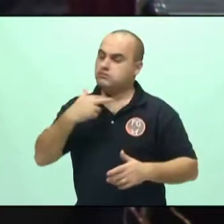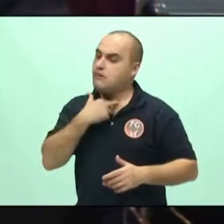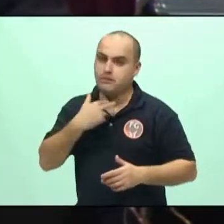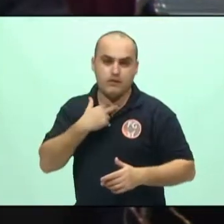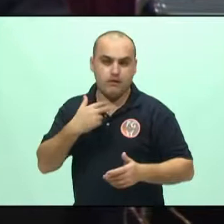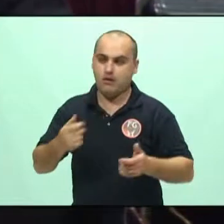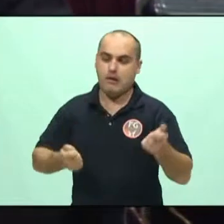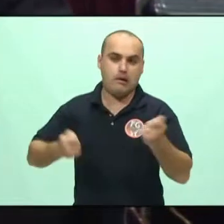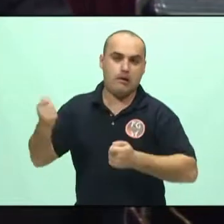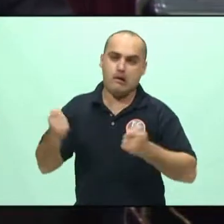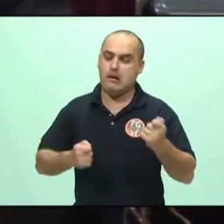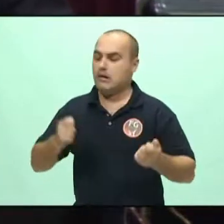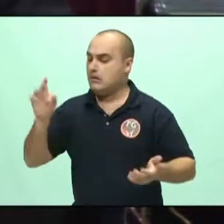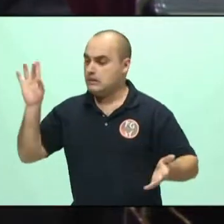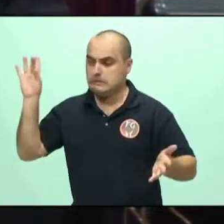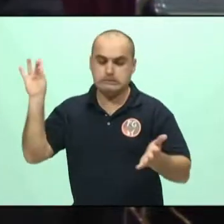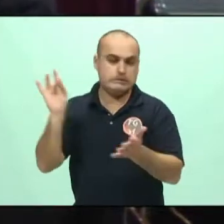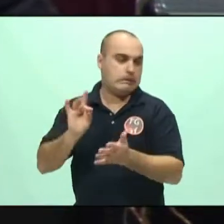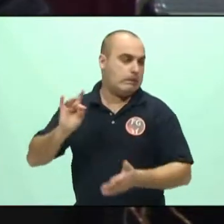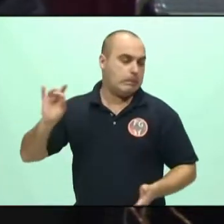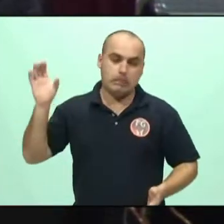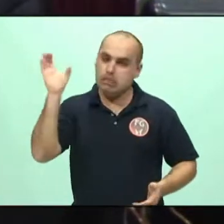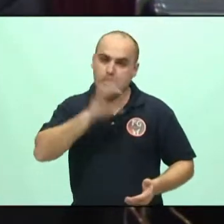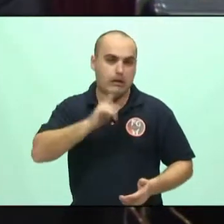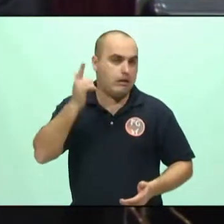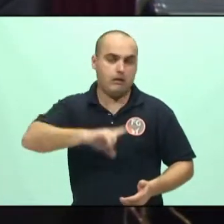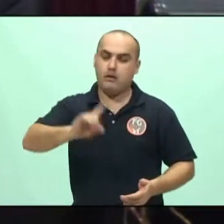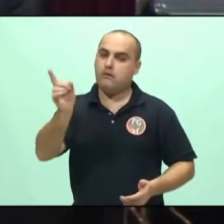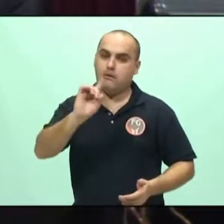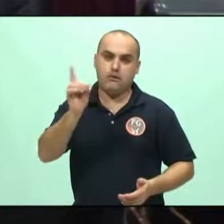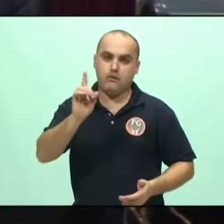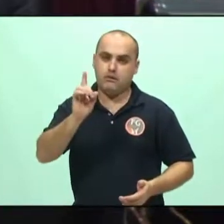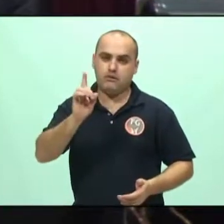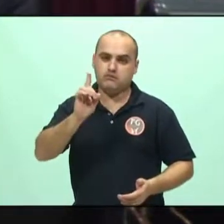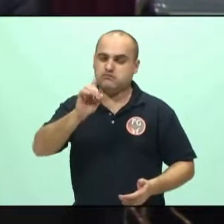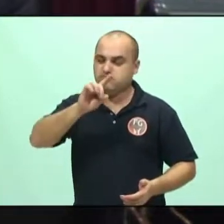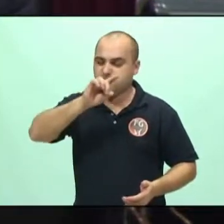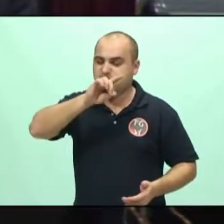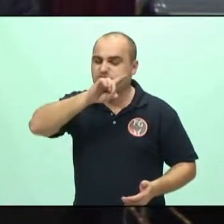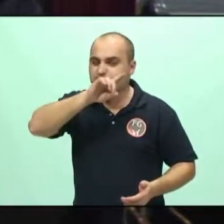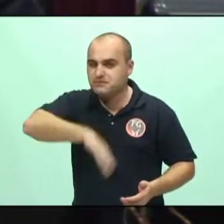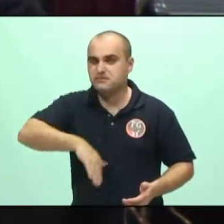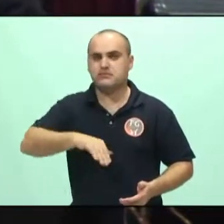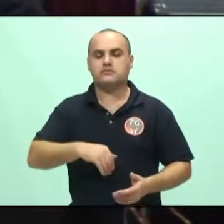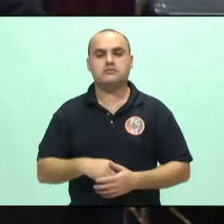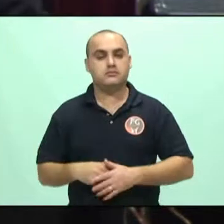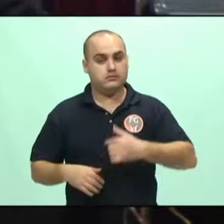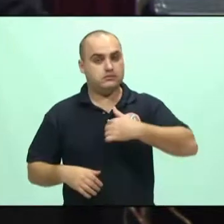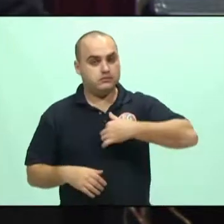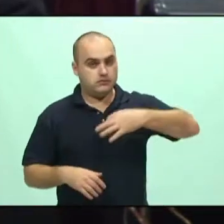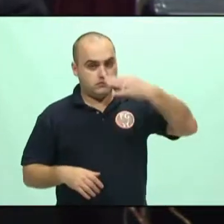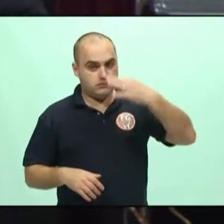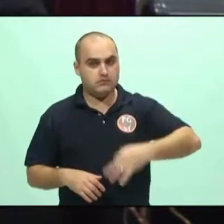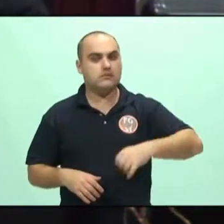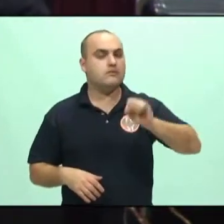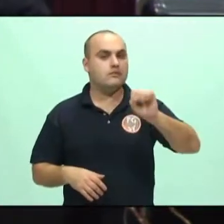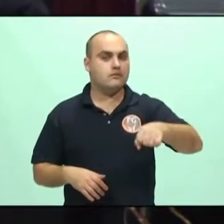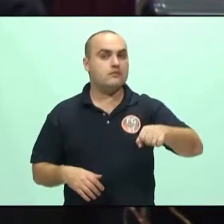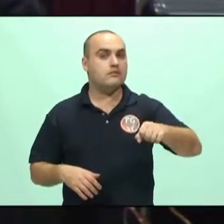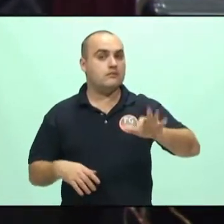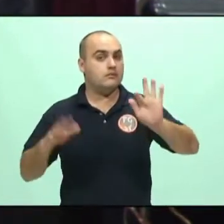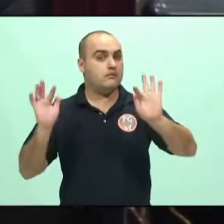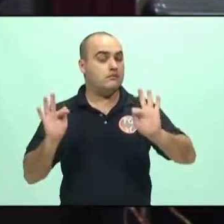transitáveis praticamente em transitáveis estão de mal a pior aquilo lá e eu tenho certeza que Ao